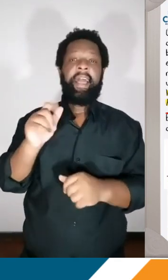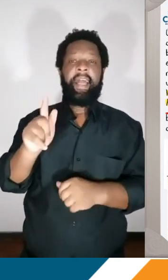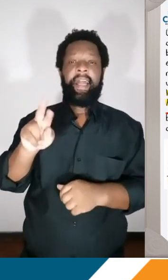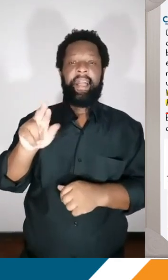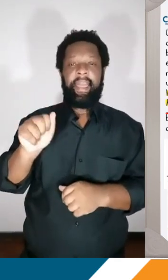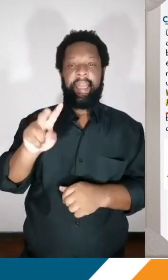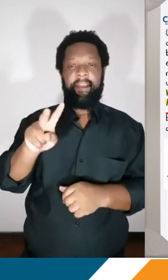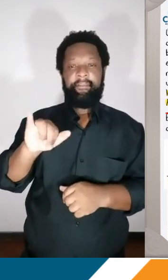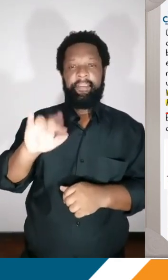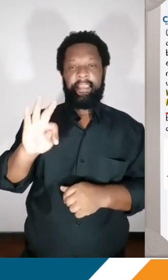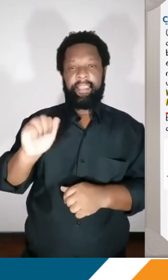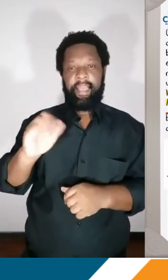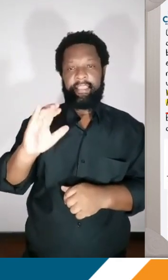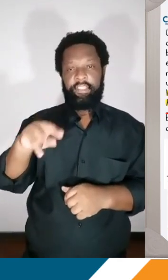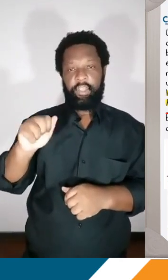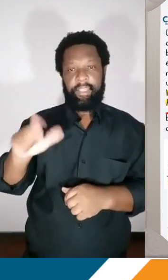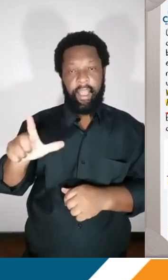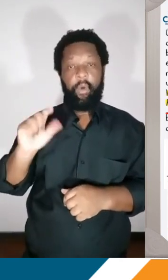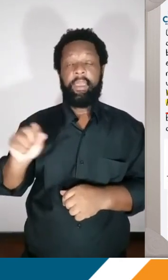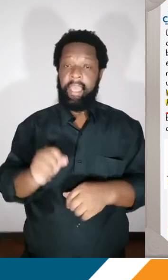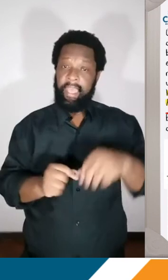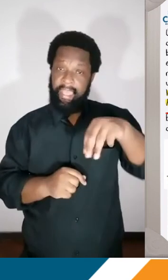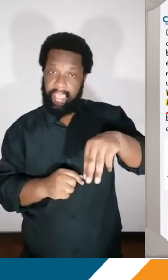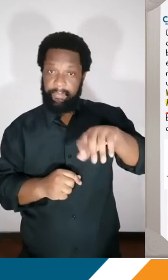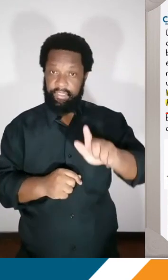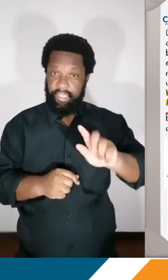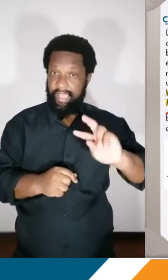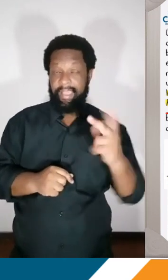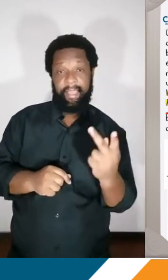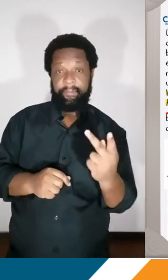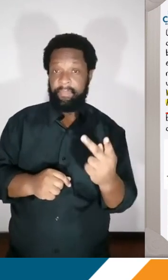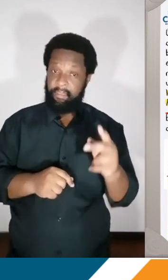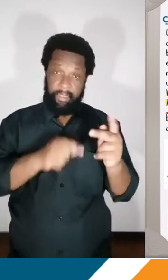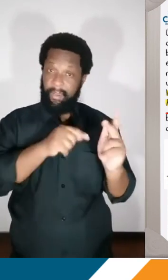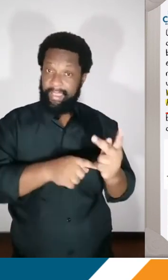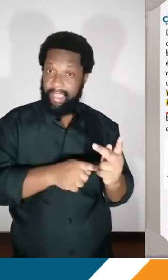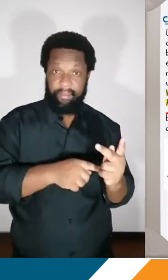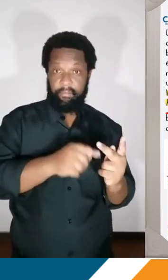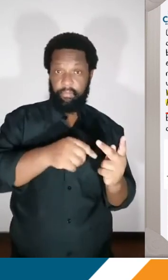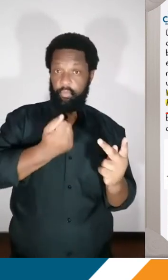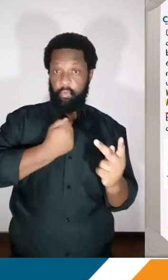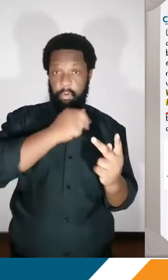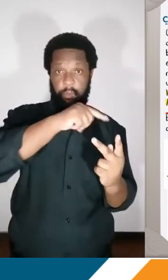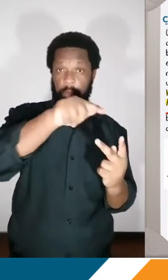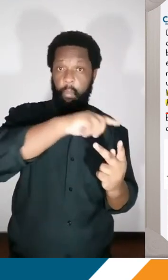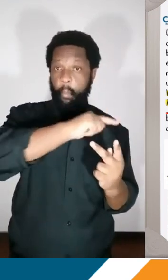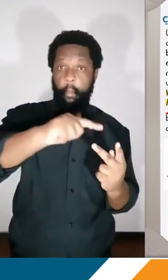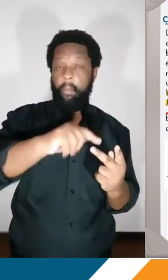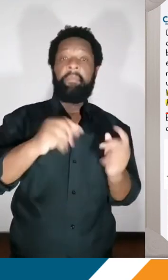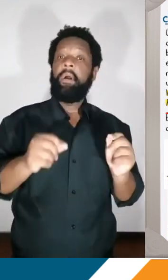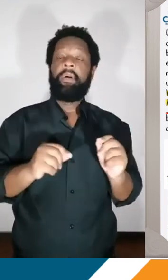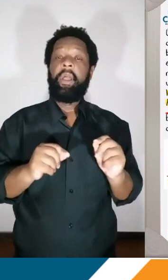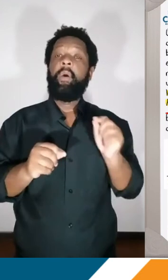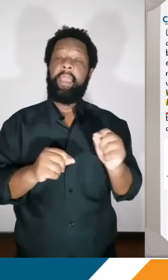gravitacional, que é mgh. E esse H aqui, ó, não está elevado a número nenhum, então é como se fosse 1.